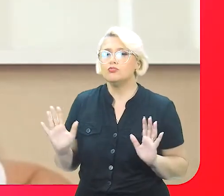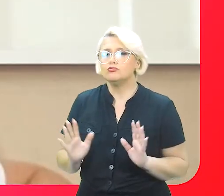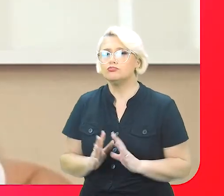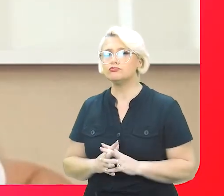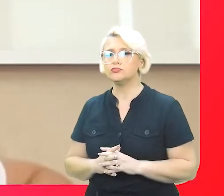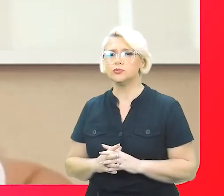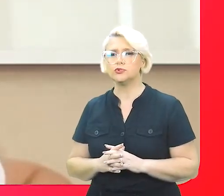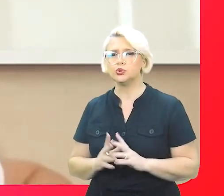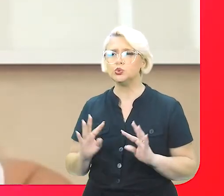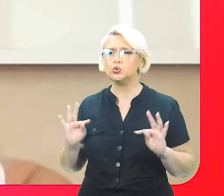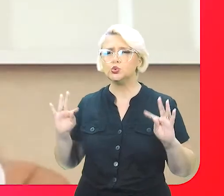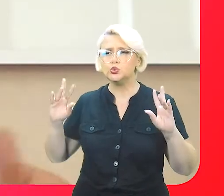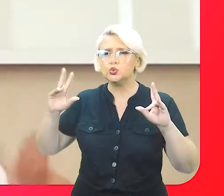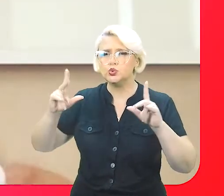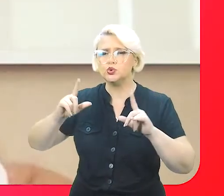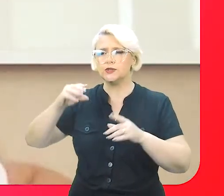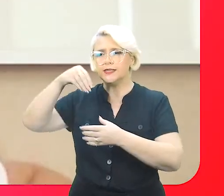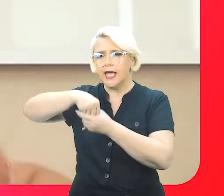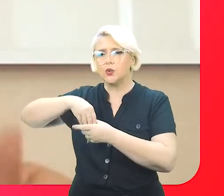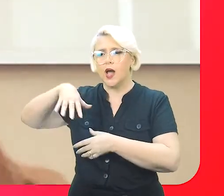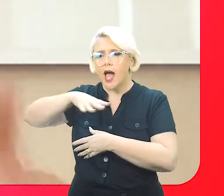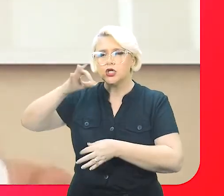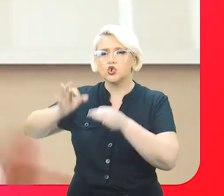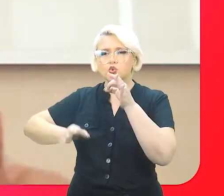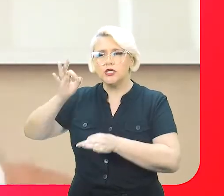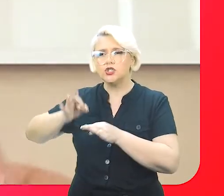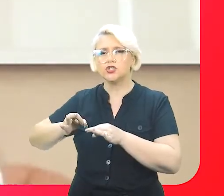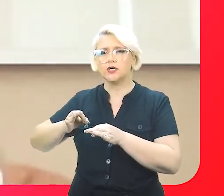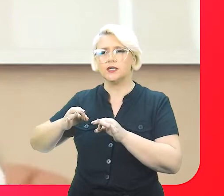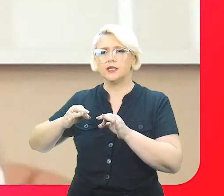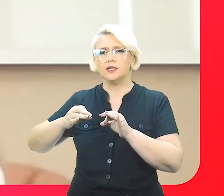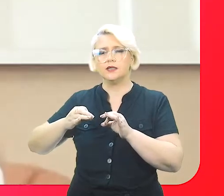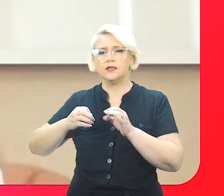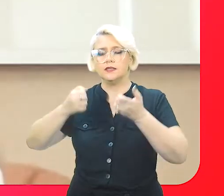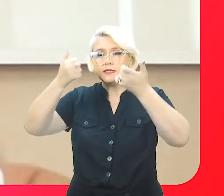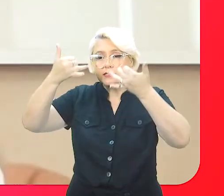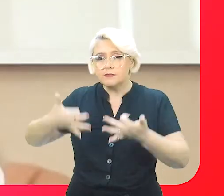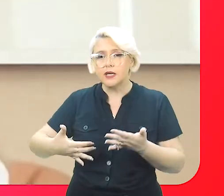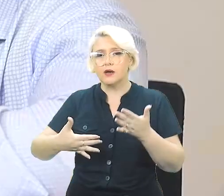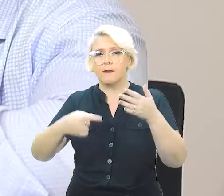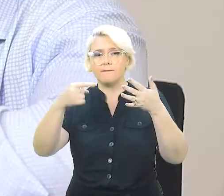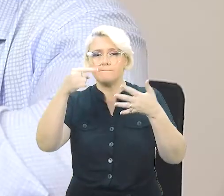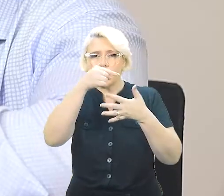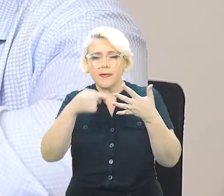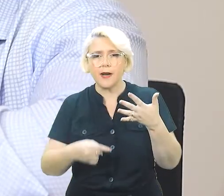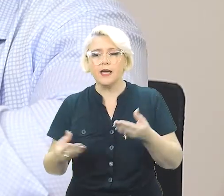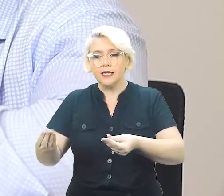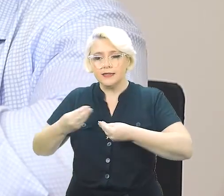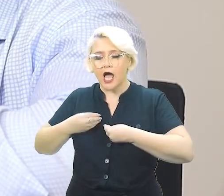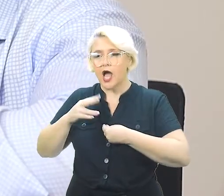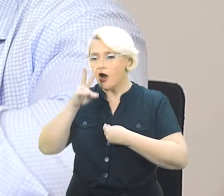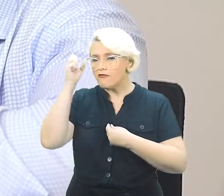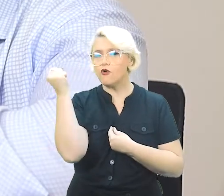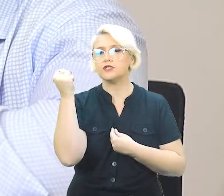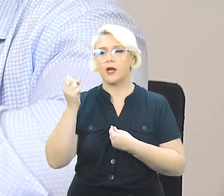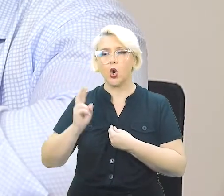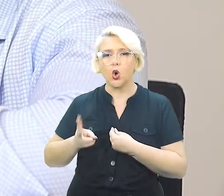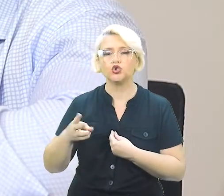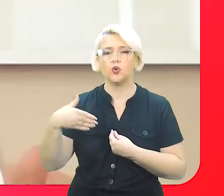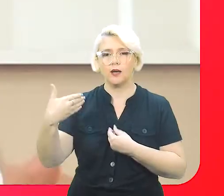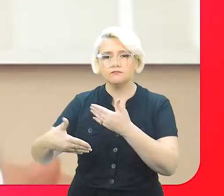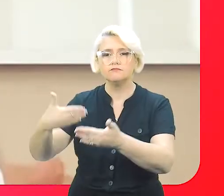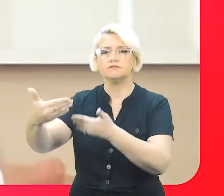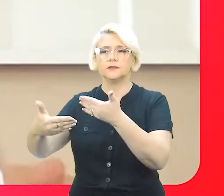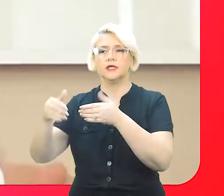Então, tudo que juridicamente foi definido, ele nos dá força para manter